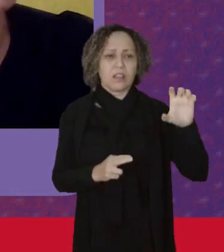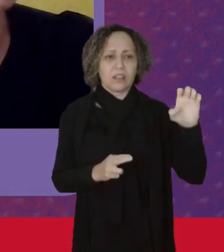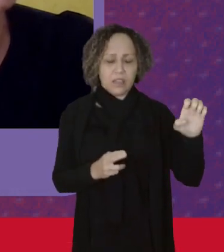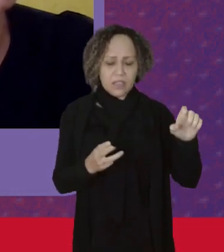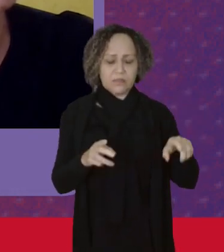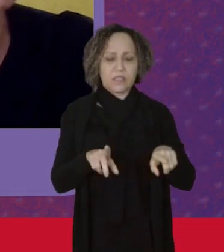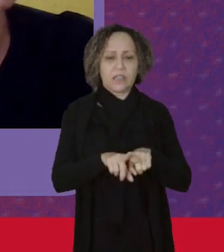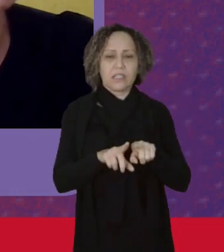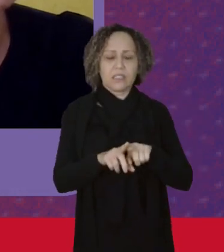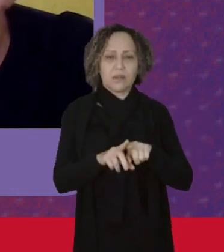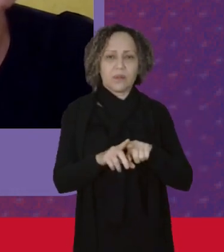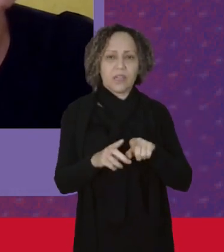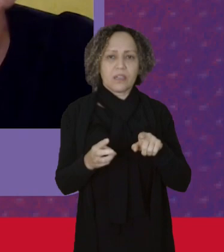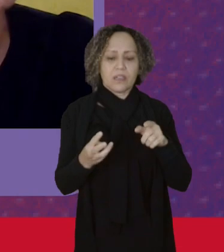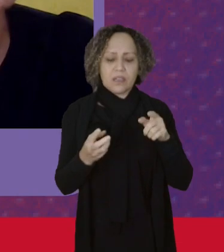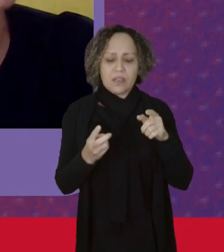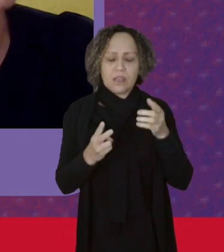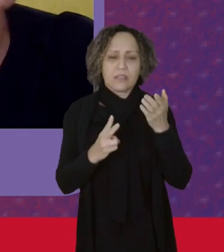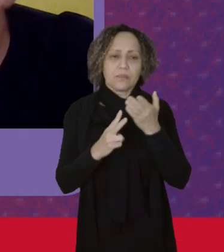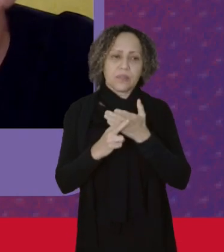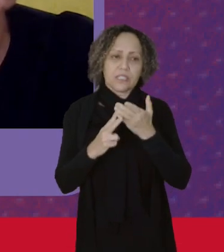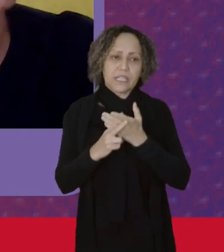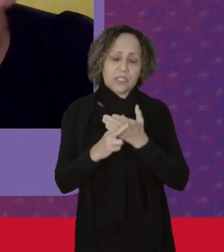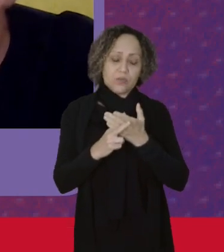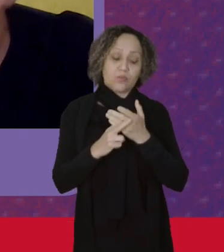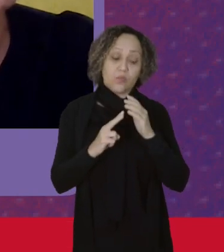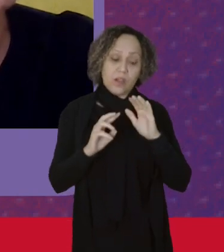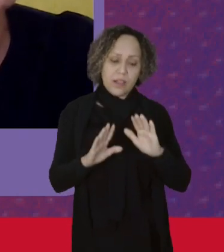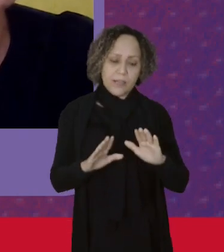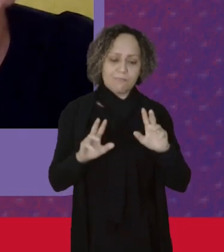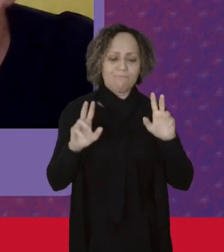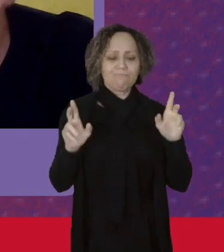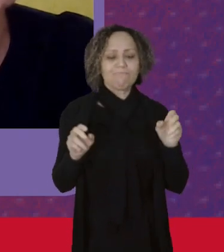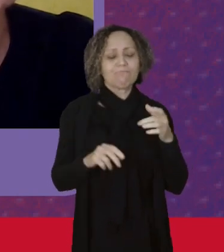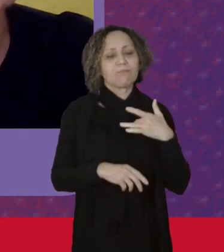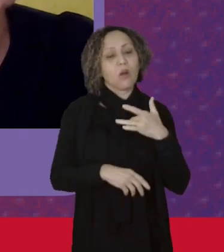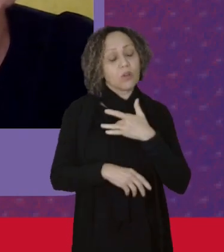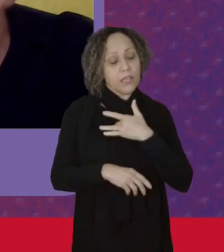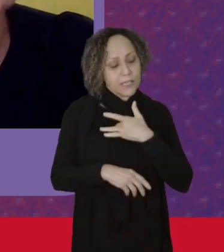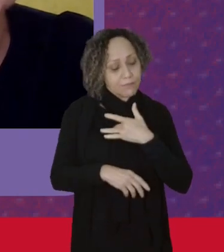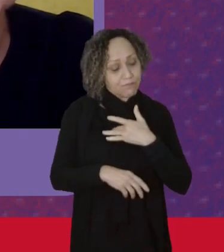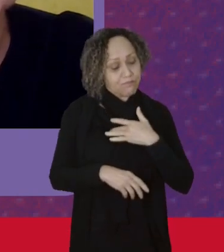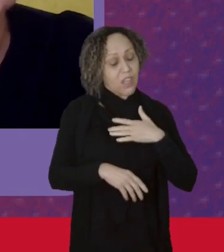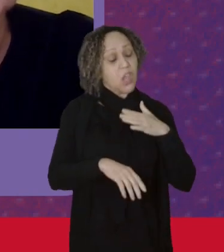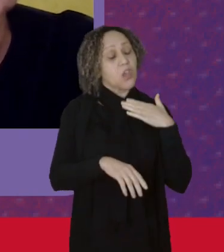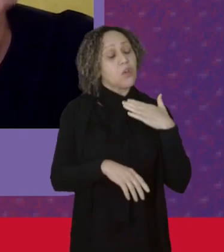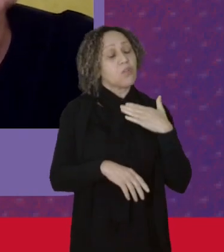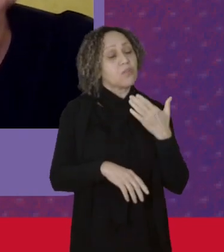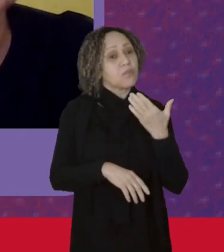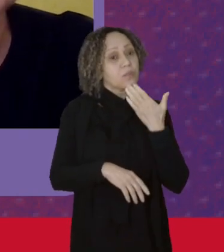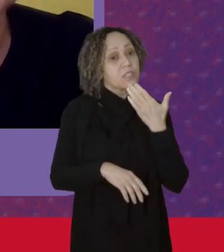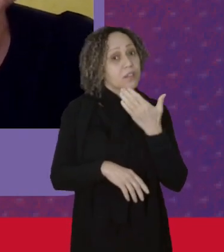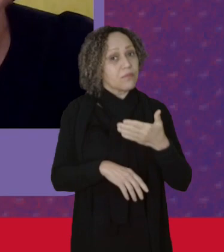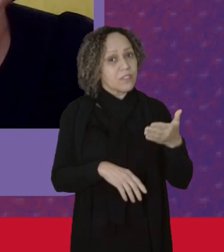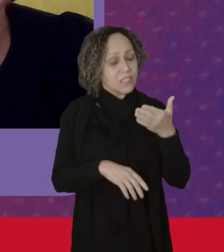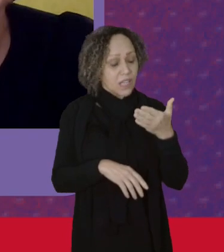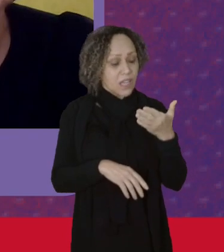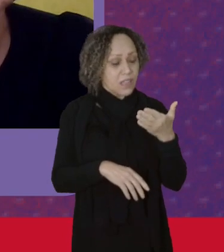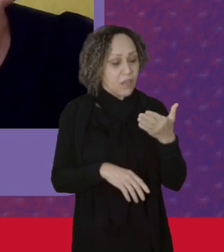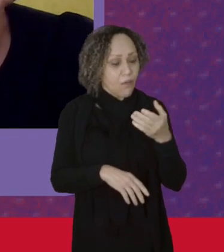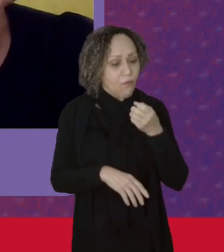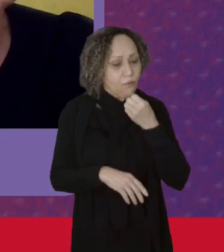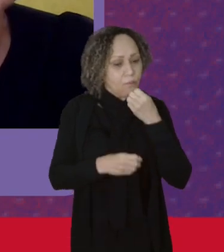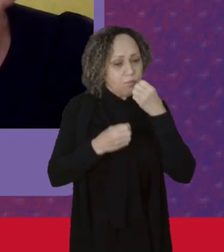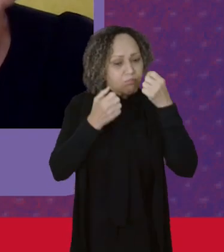ver se a gente podia conversar um pouquinho, se vocês comentassem essa questão, né, da diversidade, da integralidade, que ambas trataram